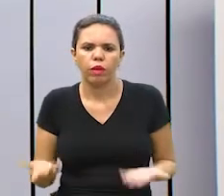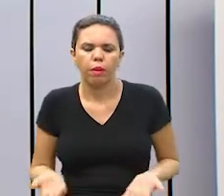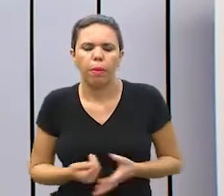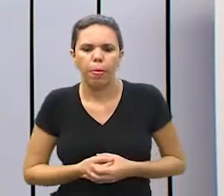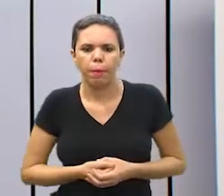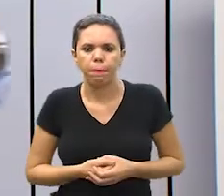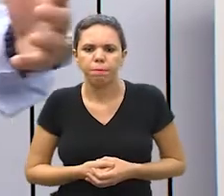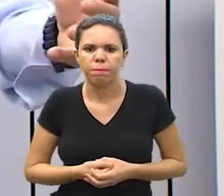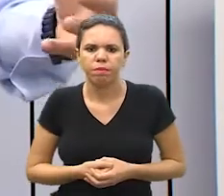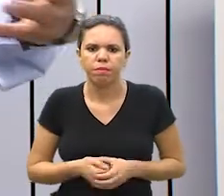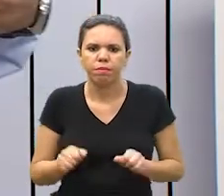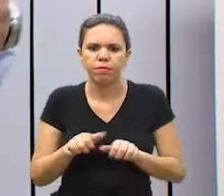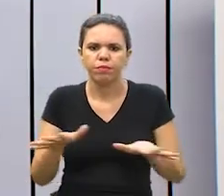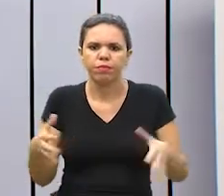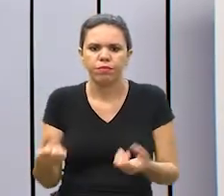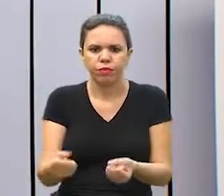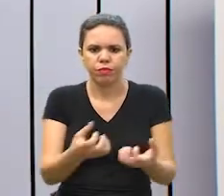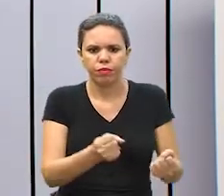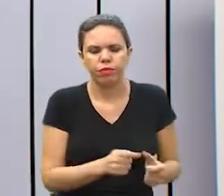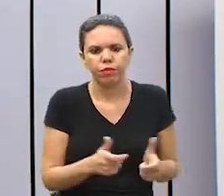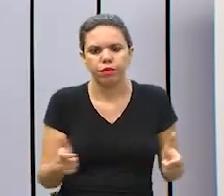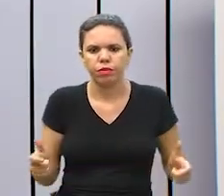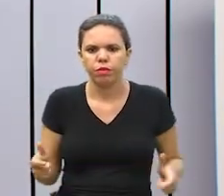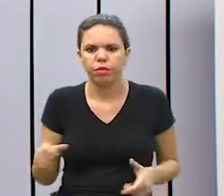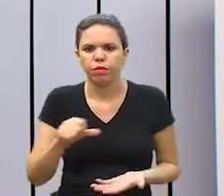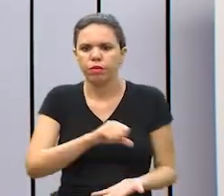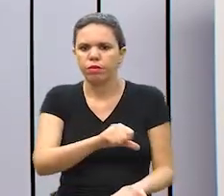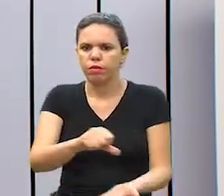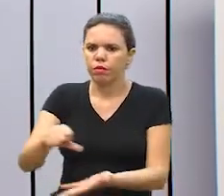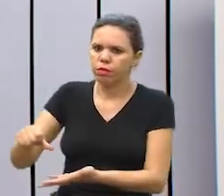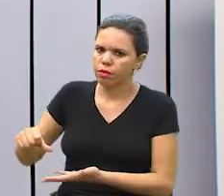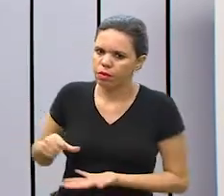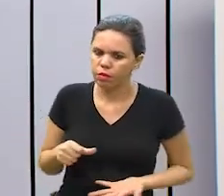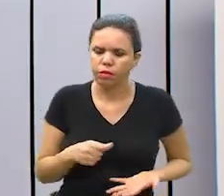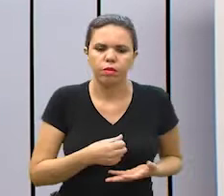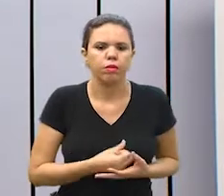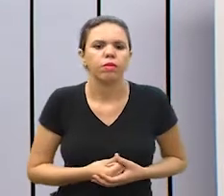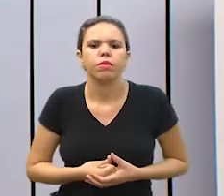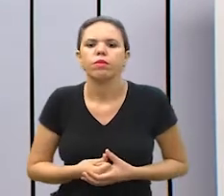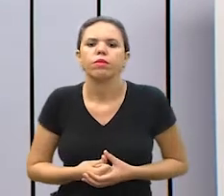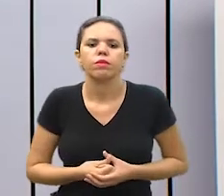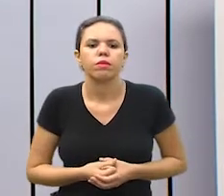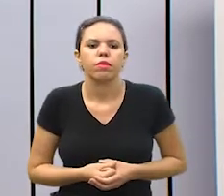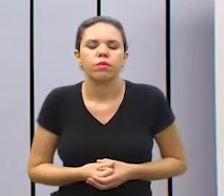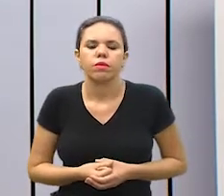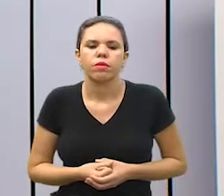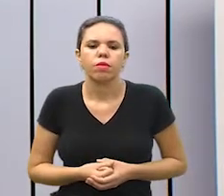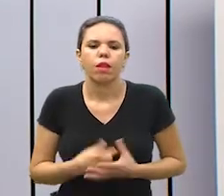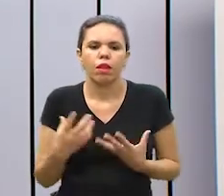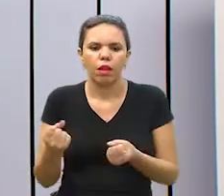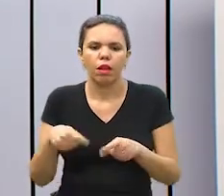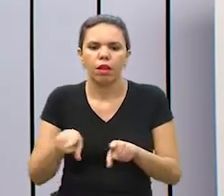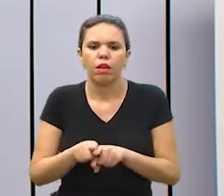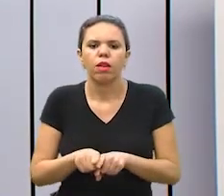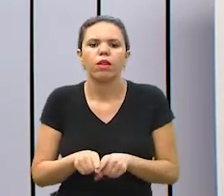uma abrangência maior para que toda a nossa região metropolitana seja também contemplada e faça